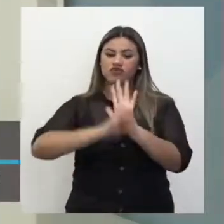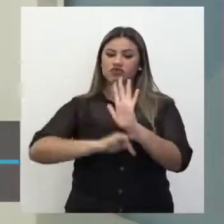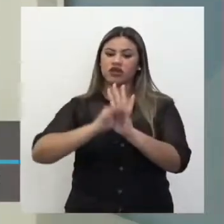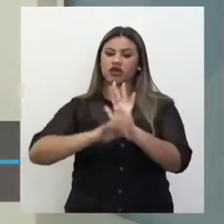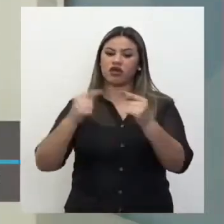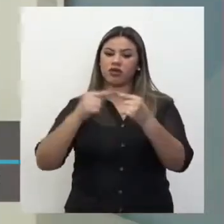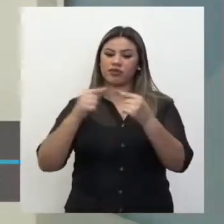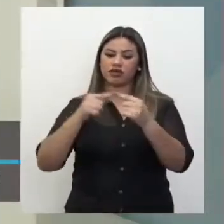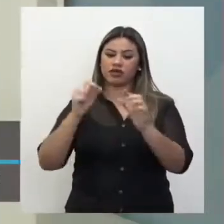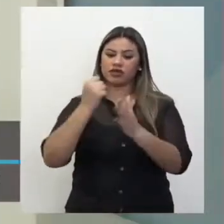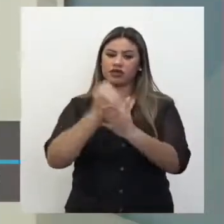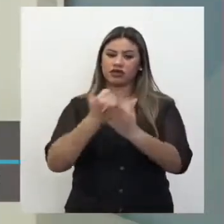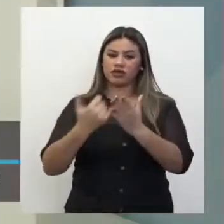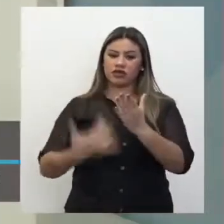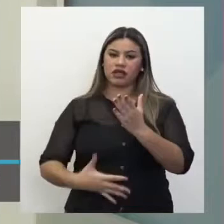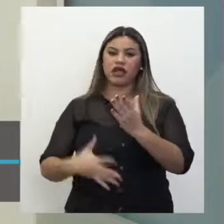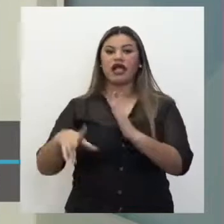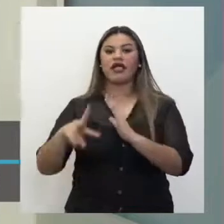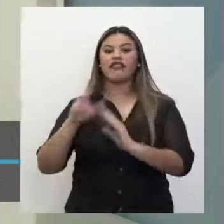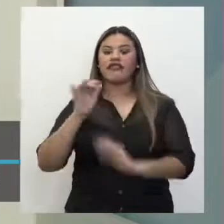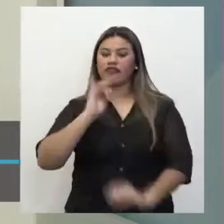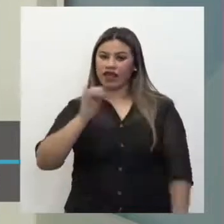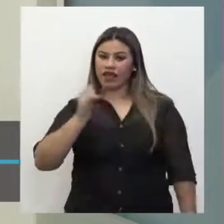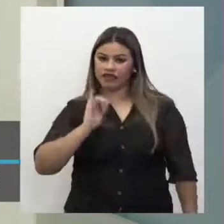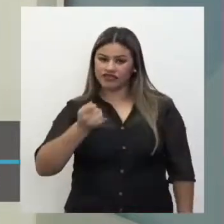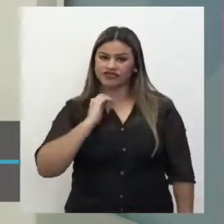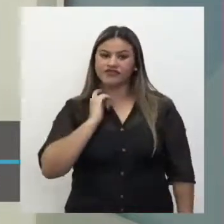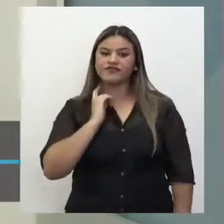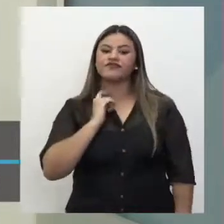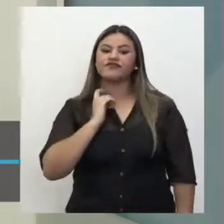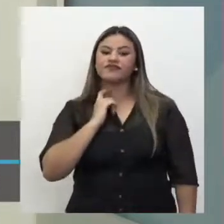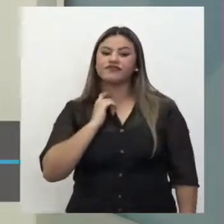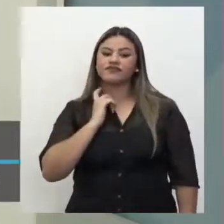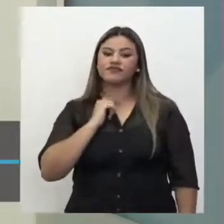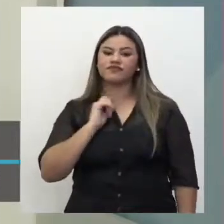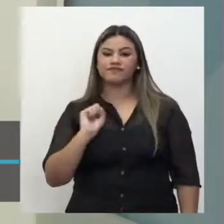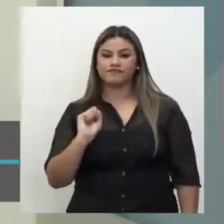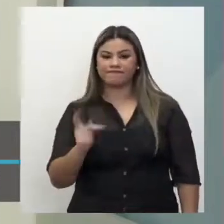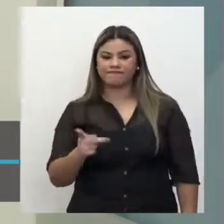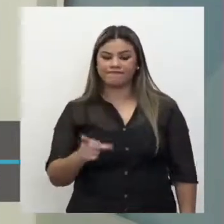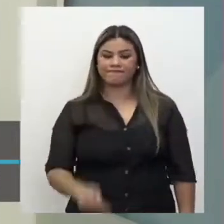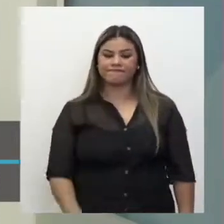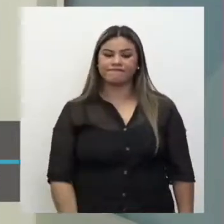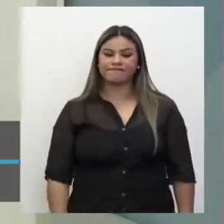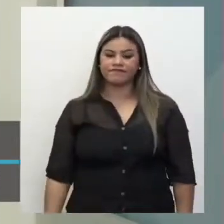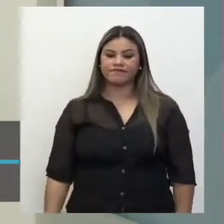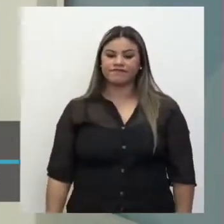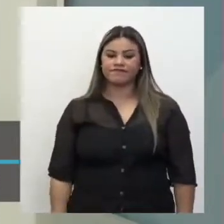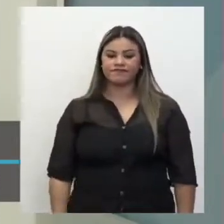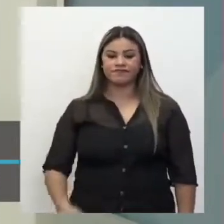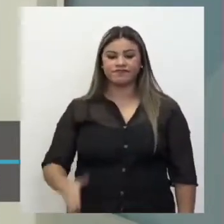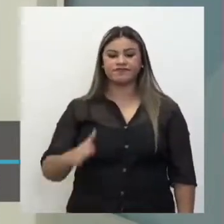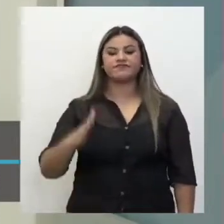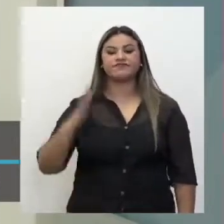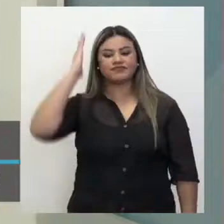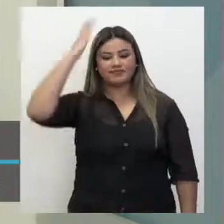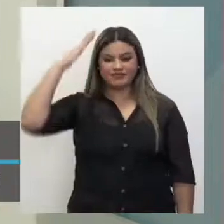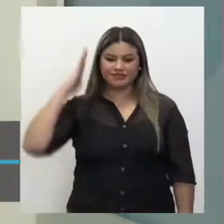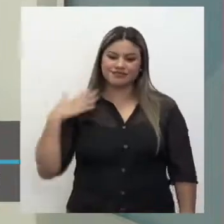característica narrativa. Ok, entendi. Contém os elementos da narrativa. Ok. Cabelo de